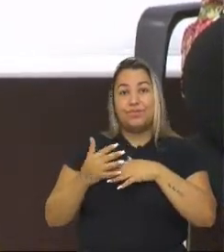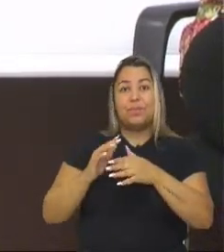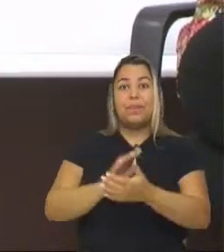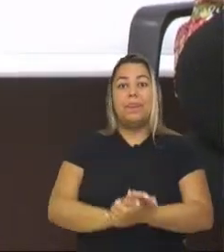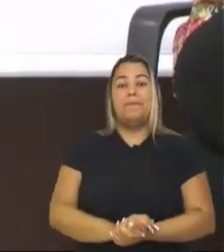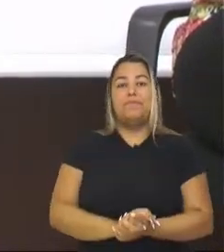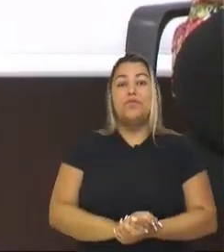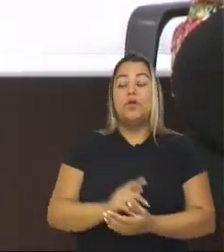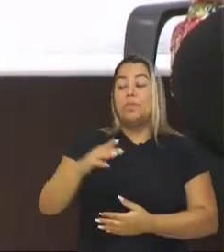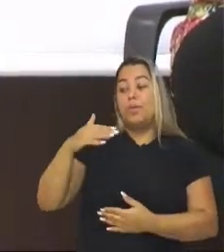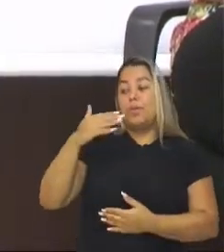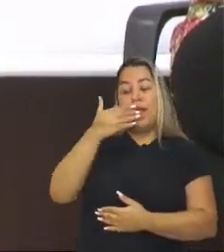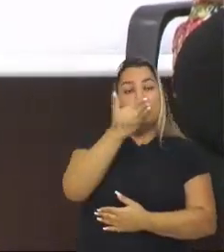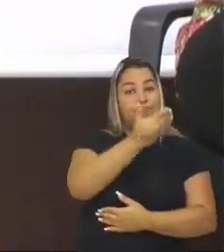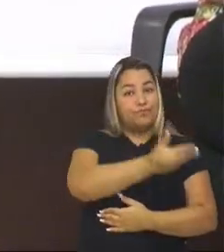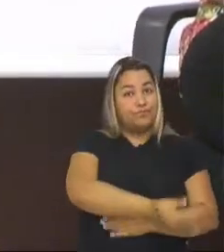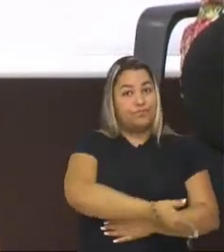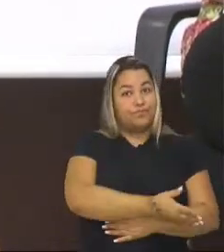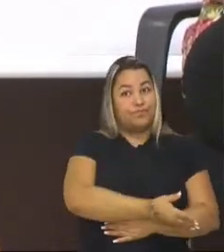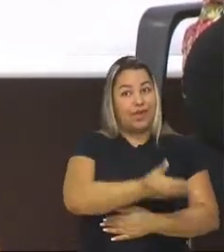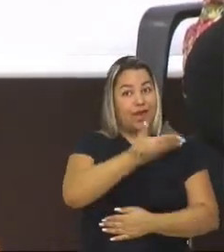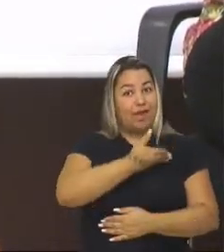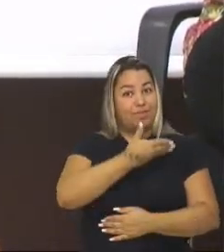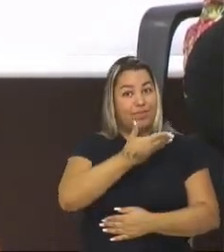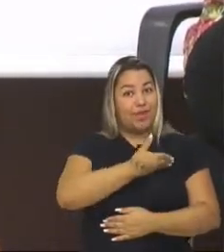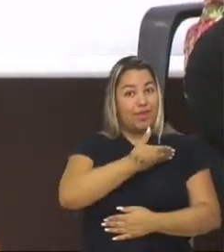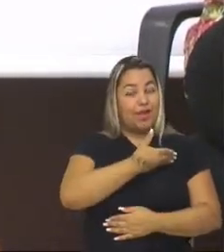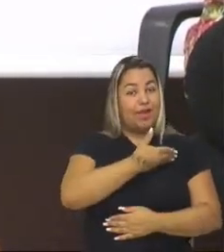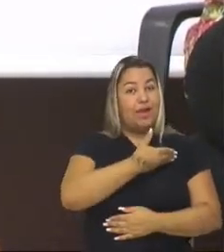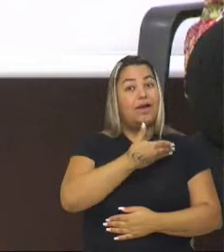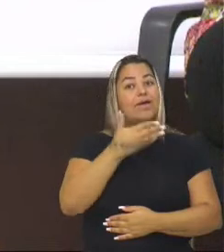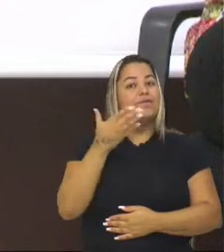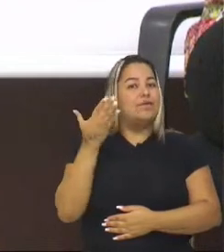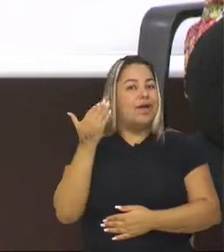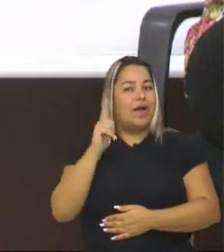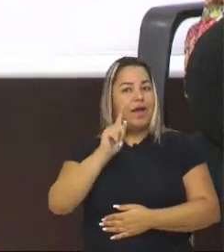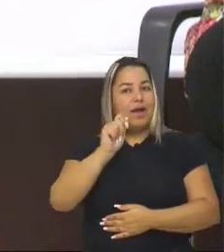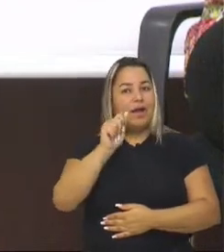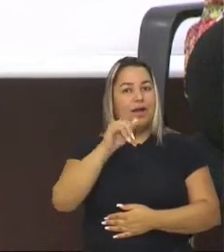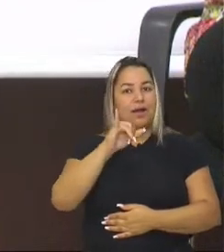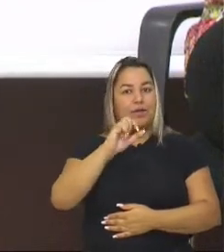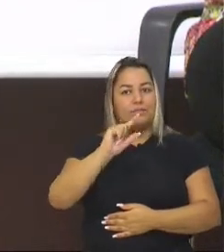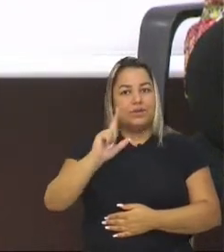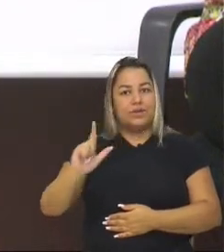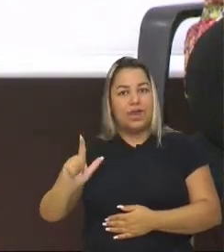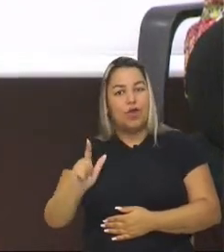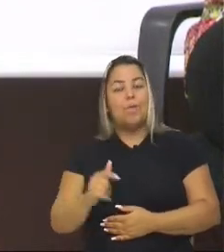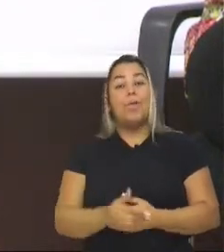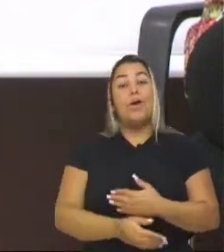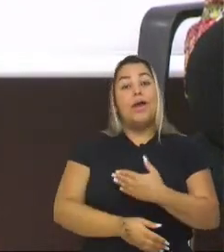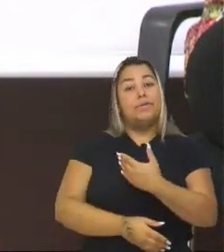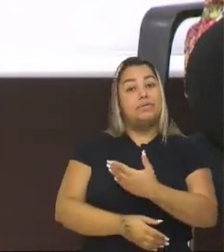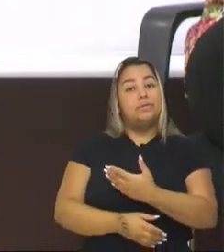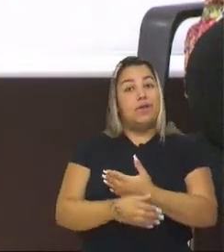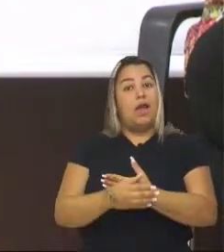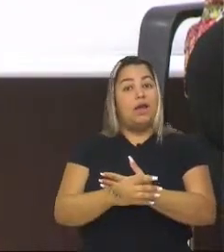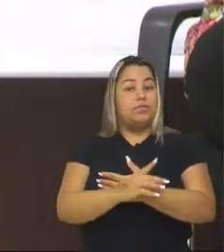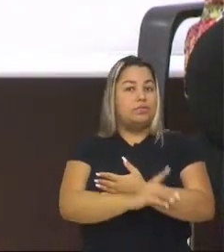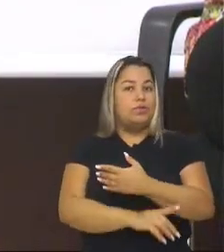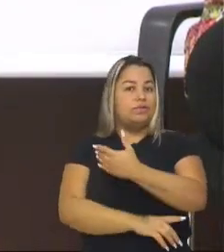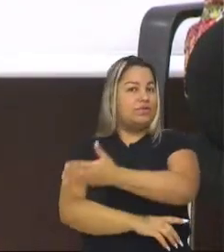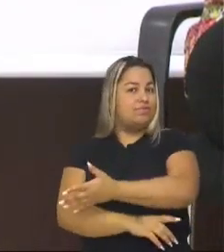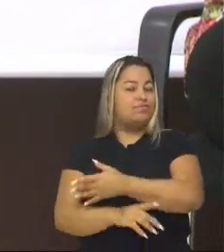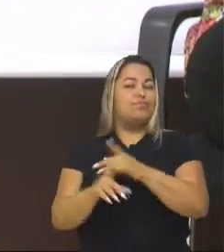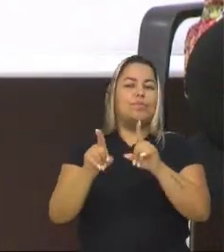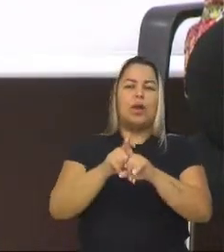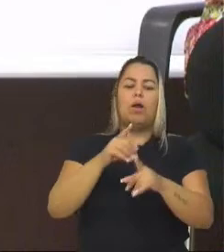lado direito está meu companheiro antigo, Gabriel, e do meu lado esquerdo, é